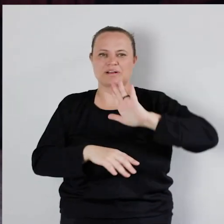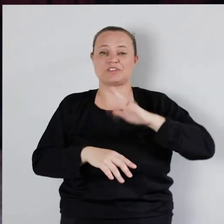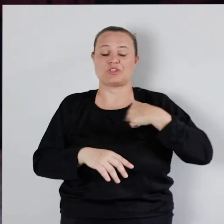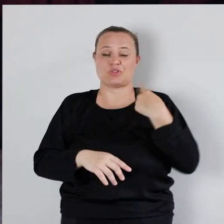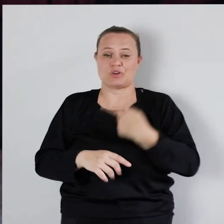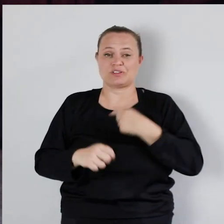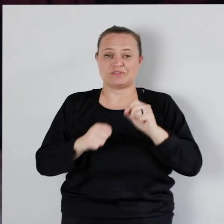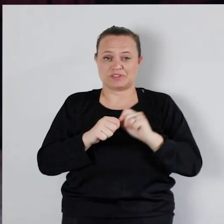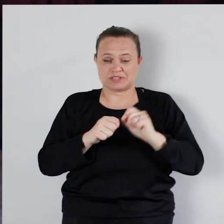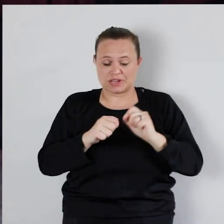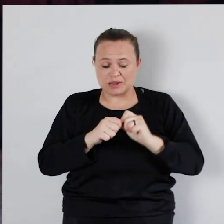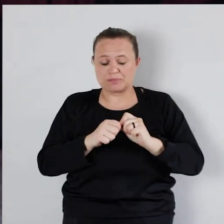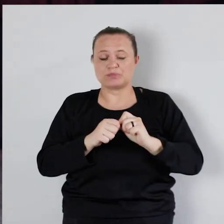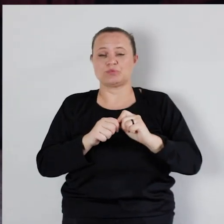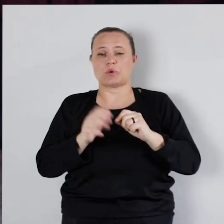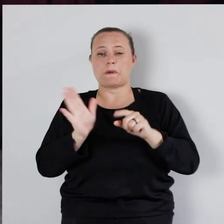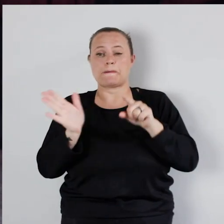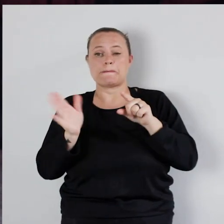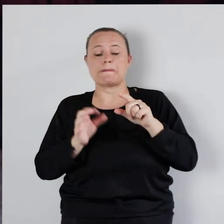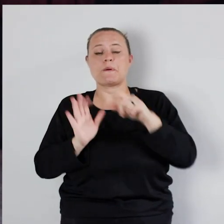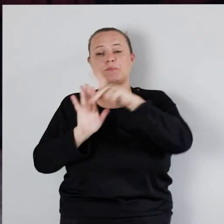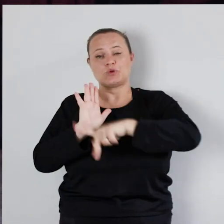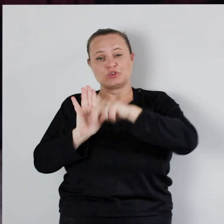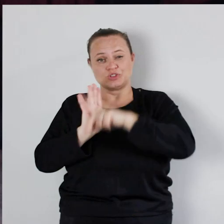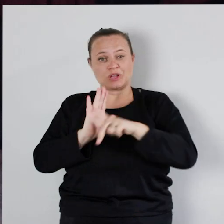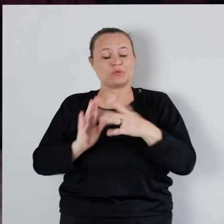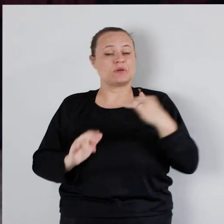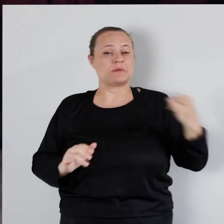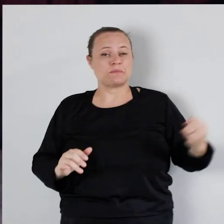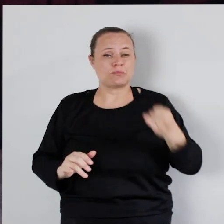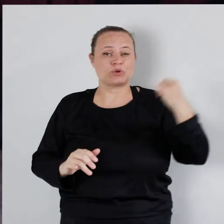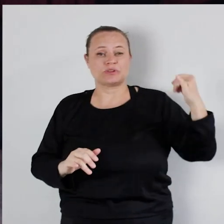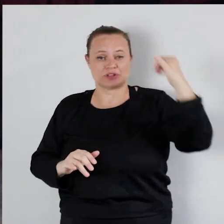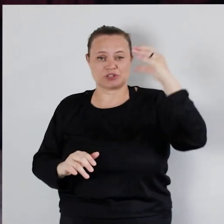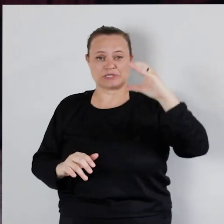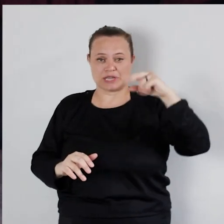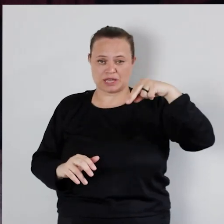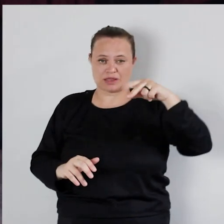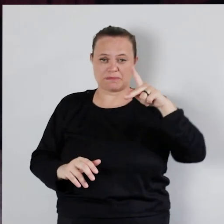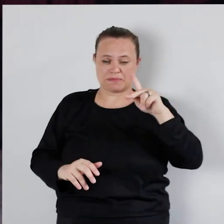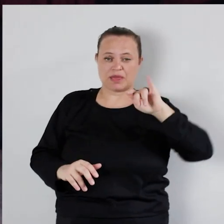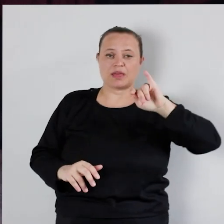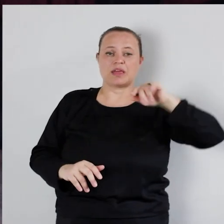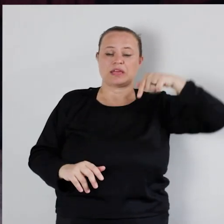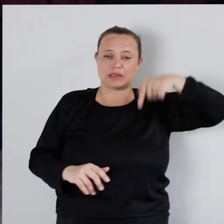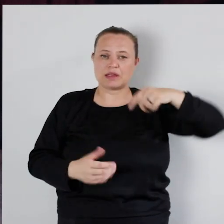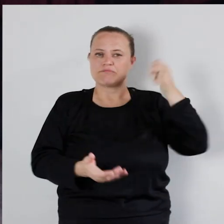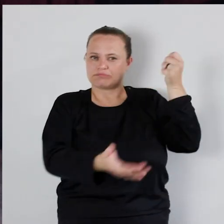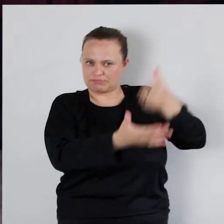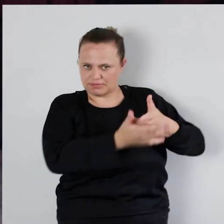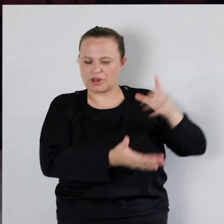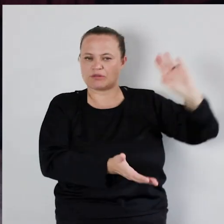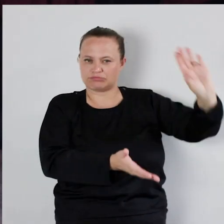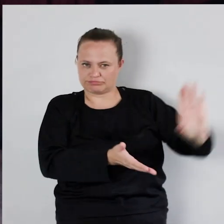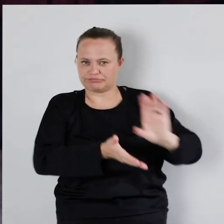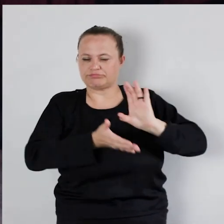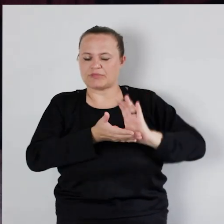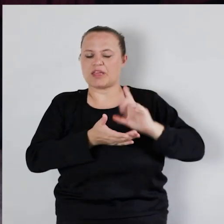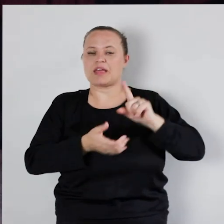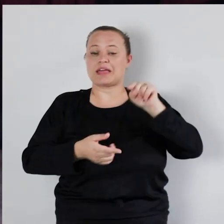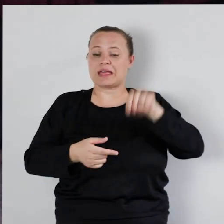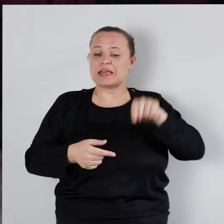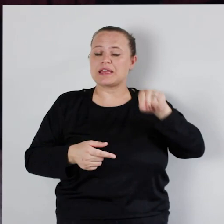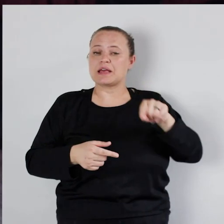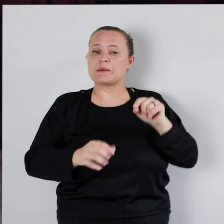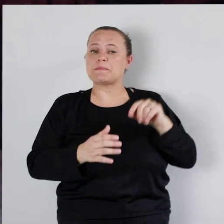né? A gente desenvolve um projeto importante, CNPq financiando, sobre a mercantilização